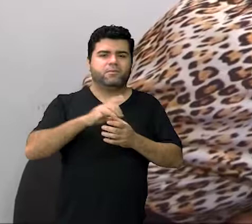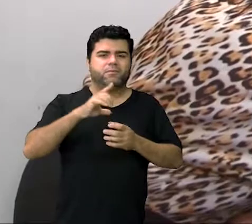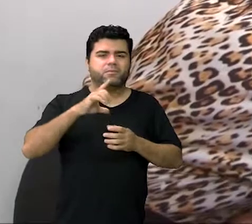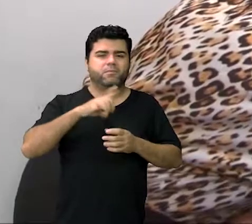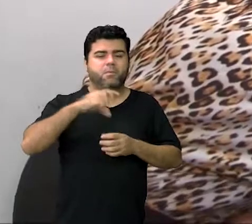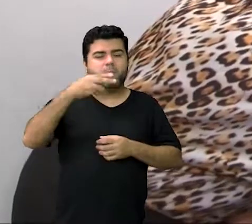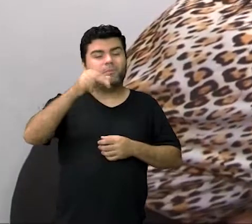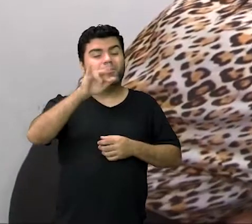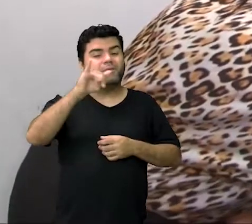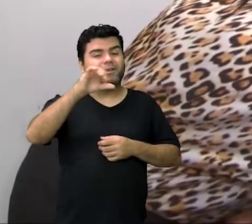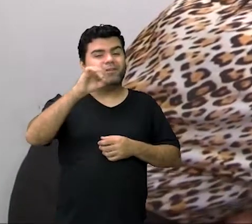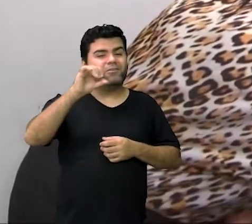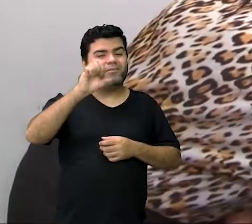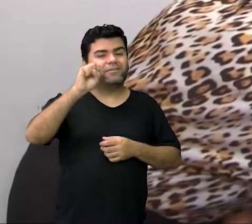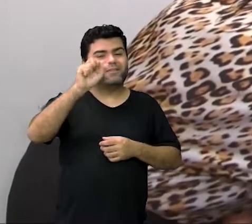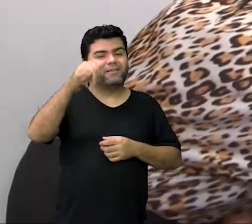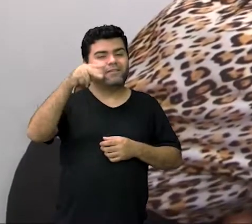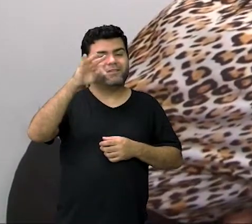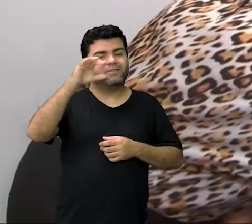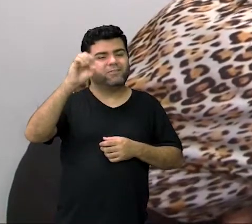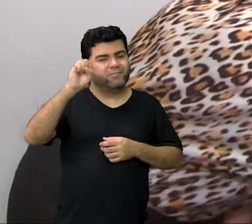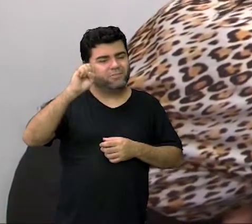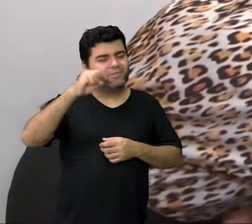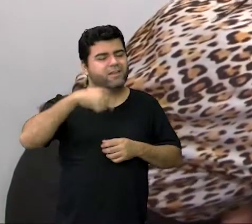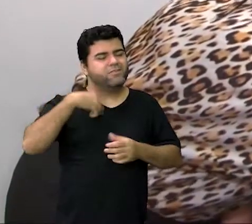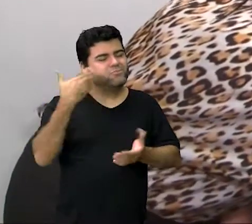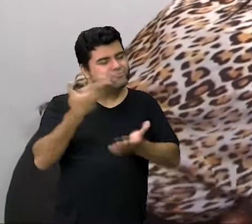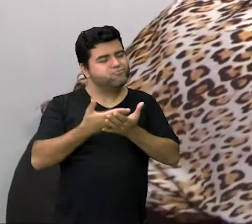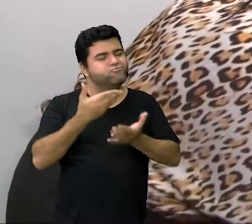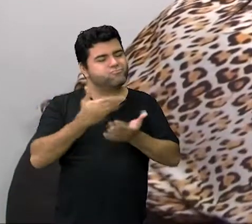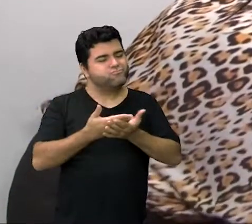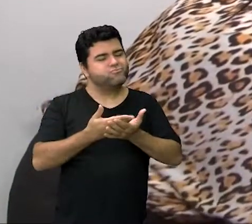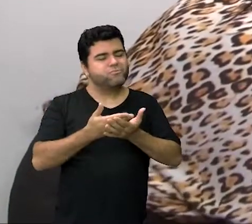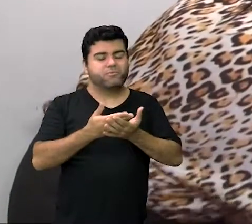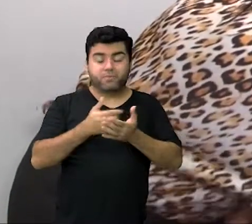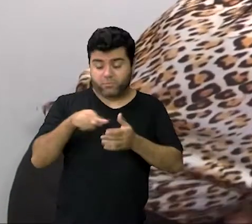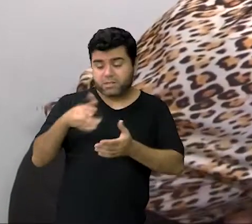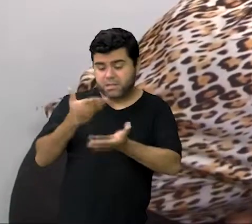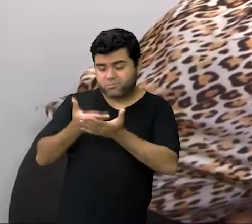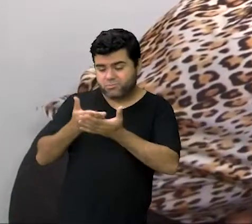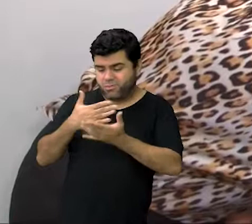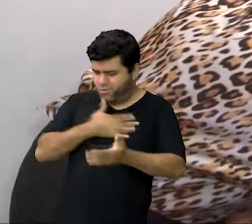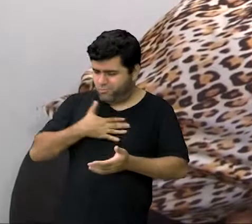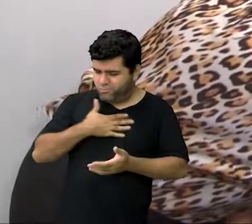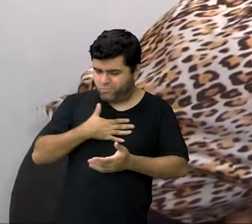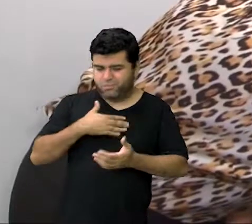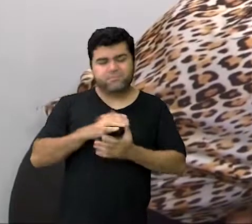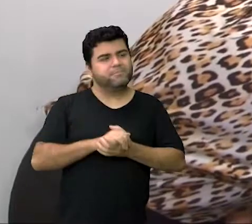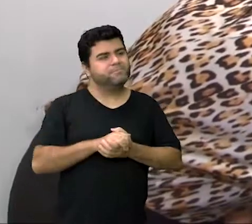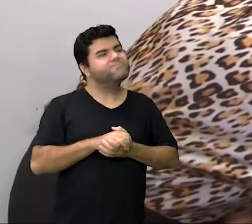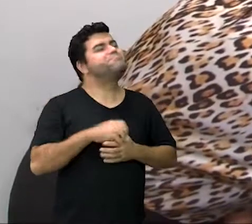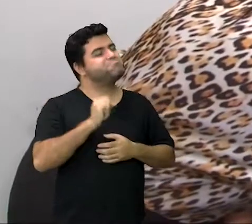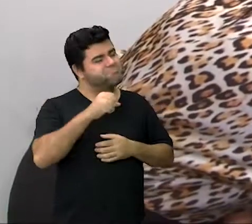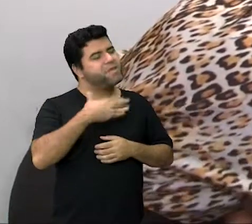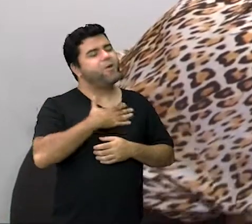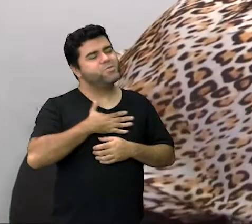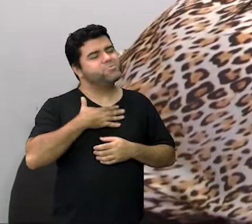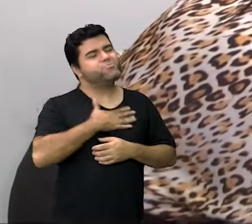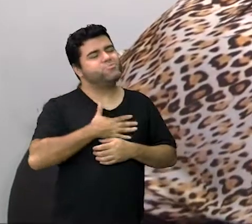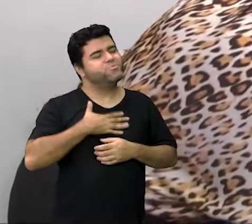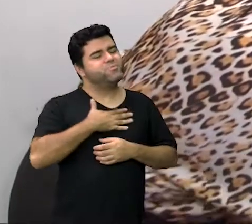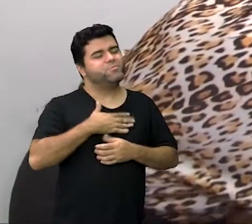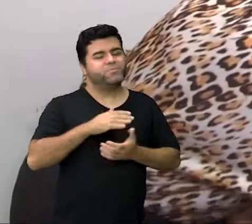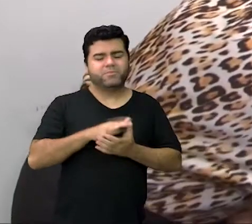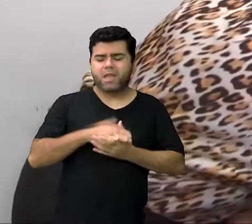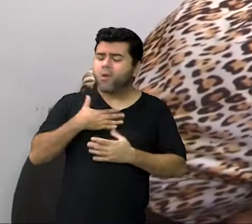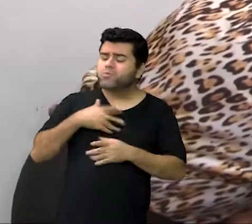Santos. E eu estudo. Estuda? E você gosta de estudar? Eu gosto. É? O que mais que